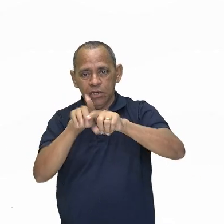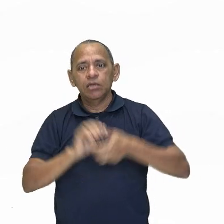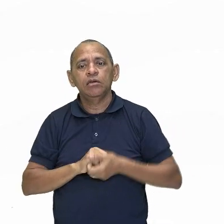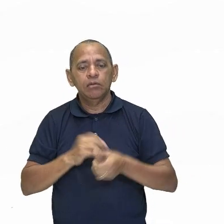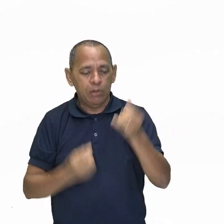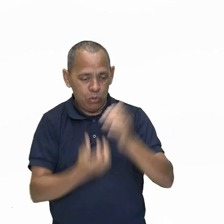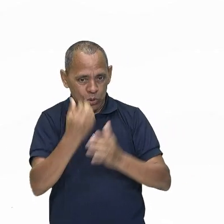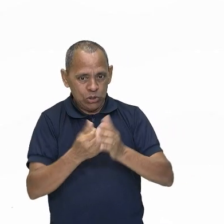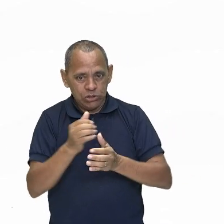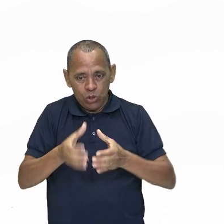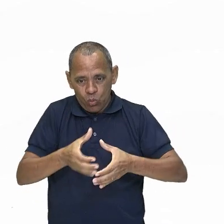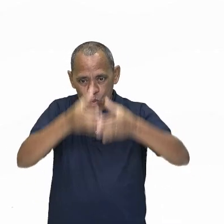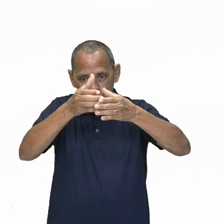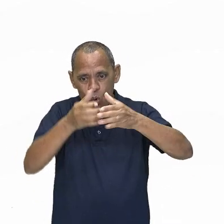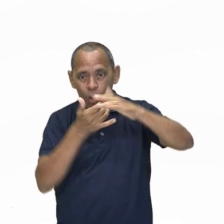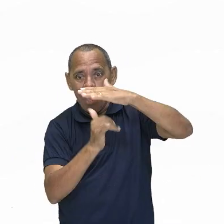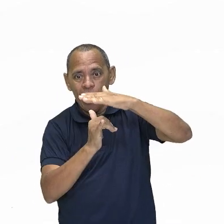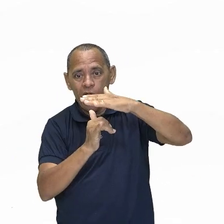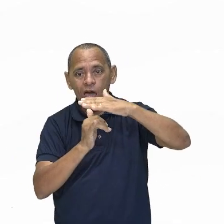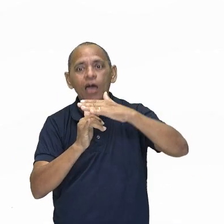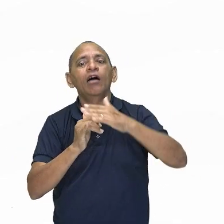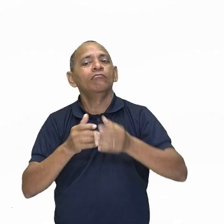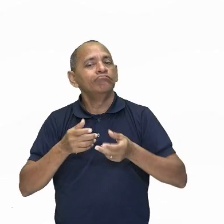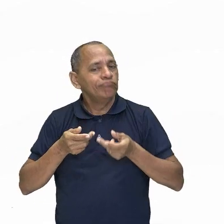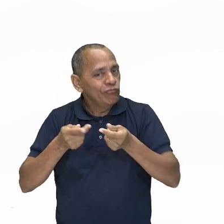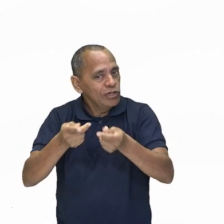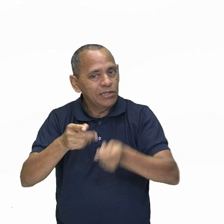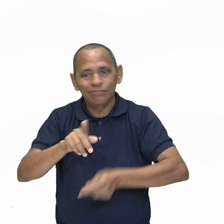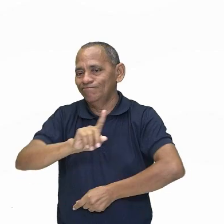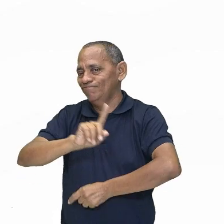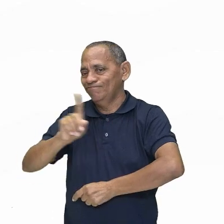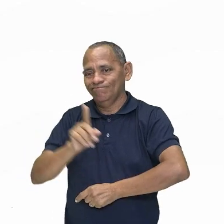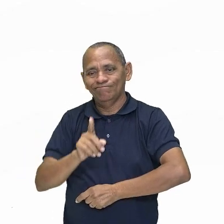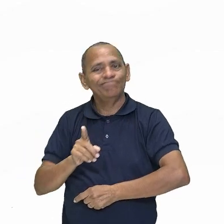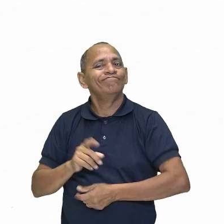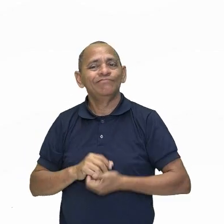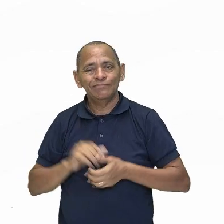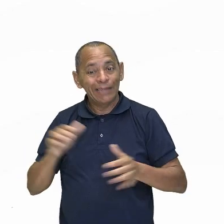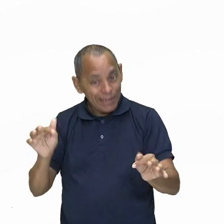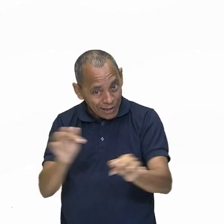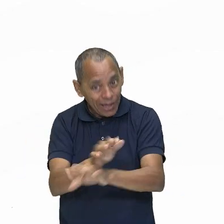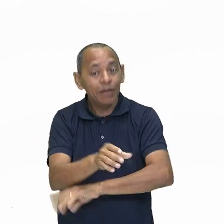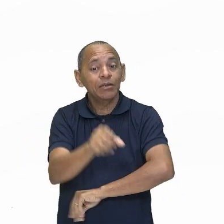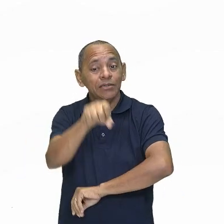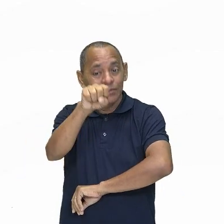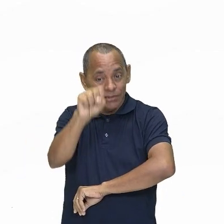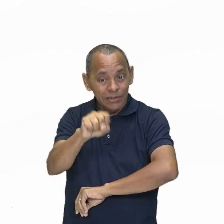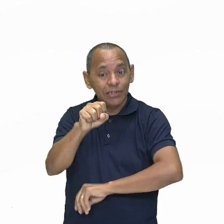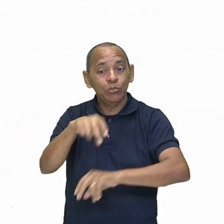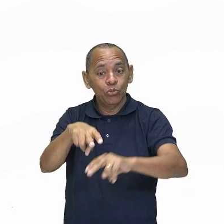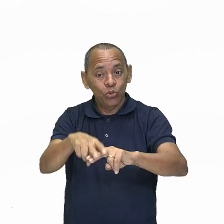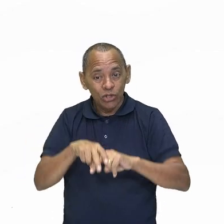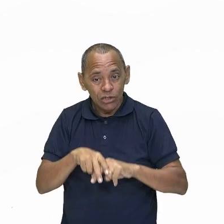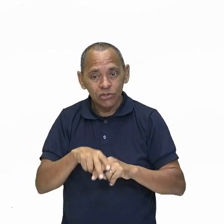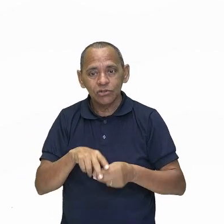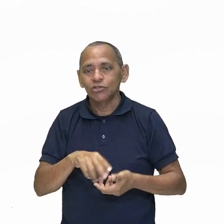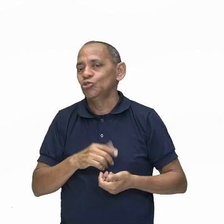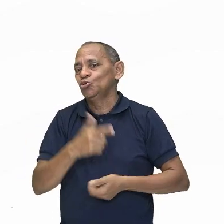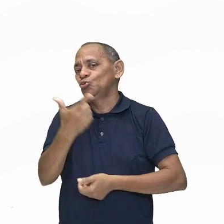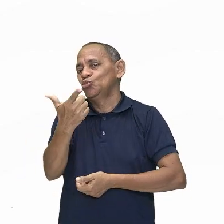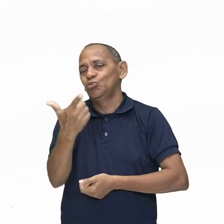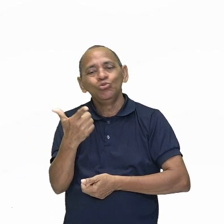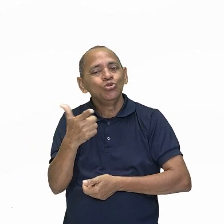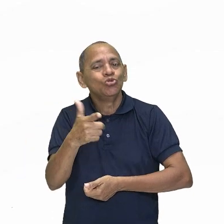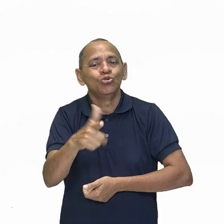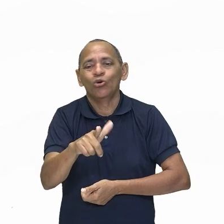está na natureza de forma finita, certo? Ele vai acabar um dia, por isso é que a gente chama de não renovável